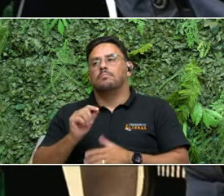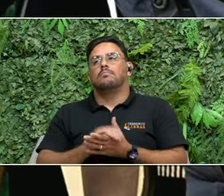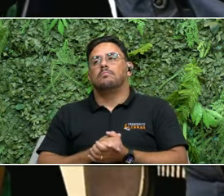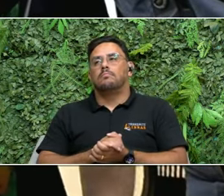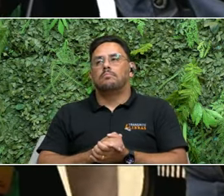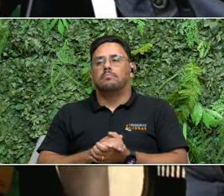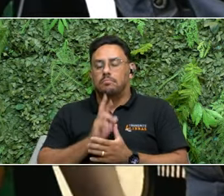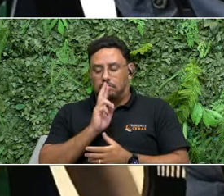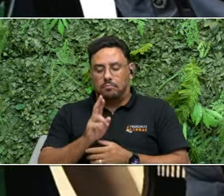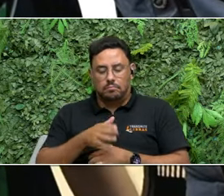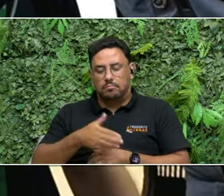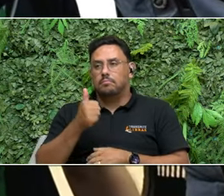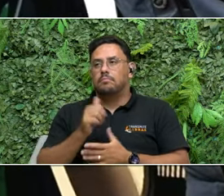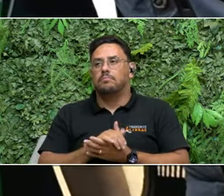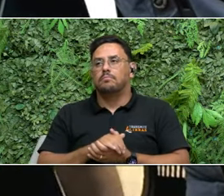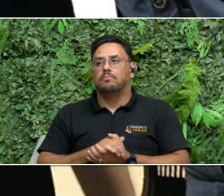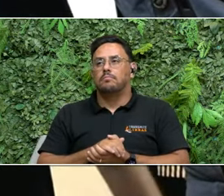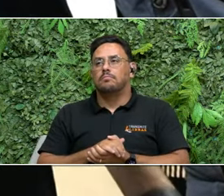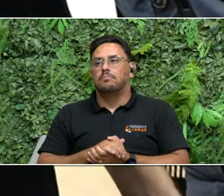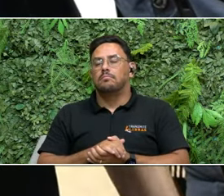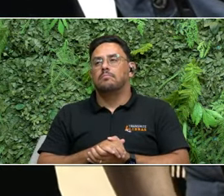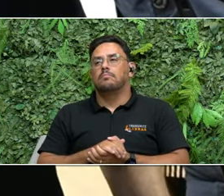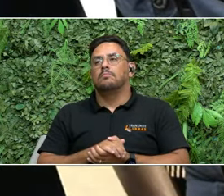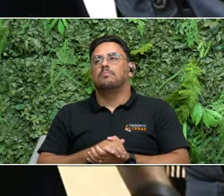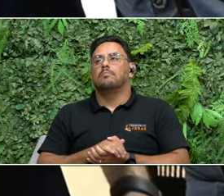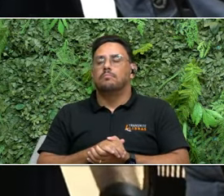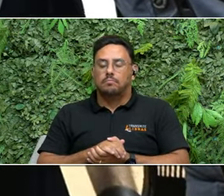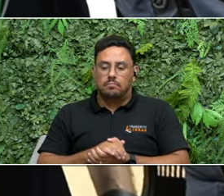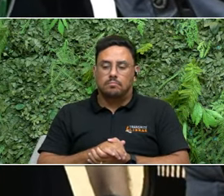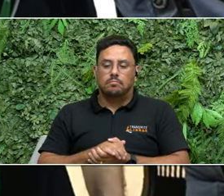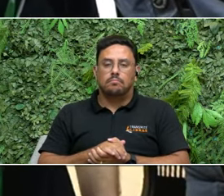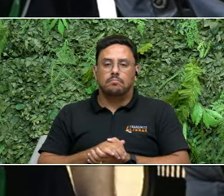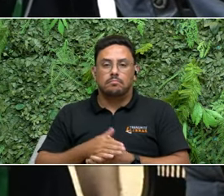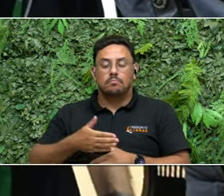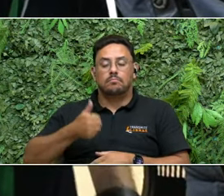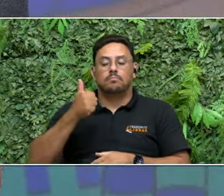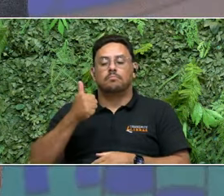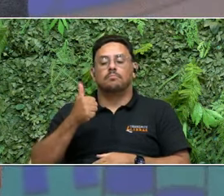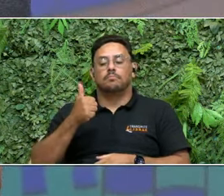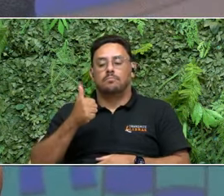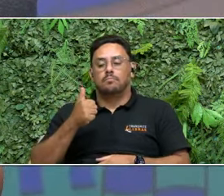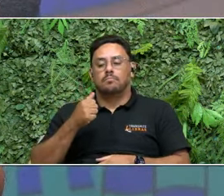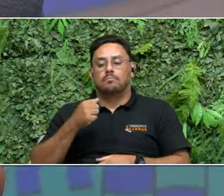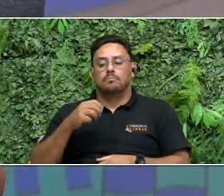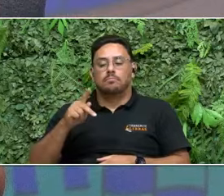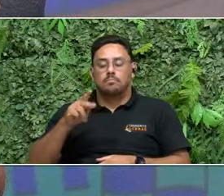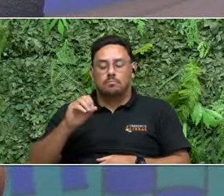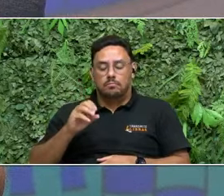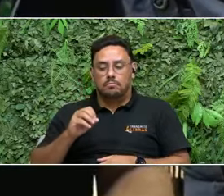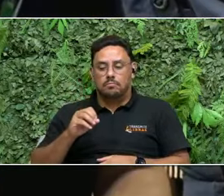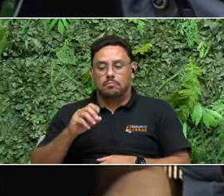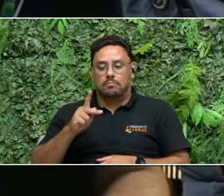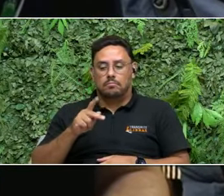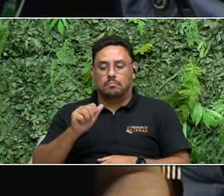o resultado fosse outro ó é não culpa não é culpa dele talvez seja a melhor nota que ele tinha conseguido até agora